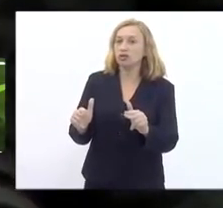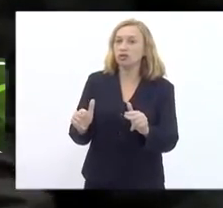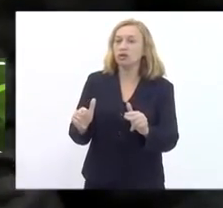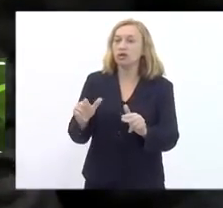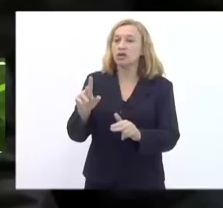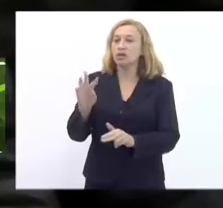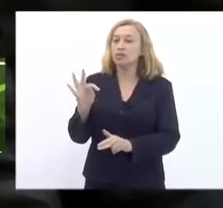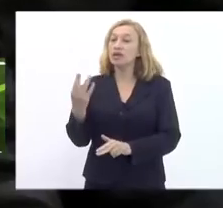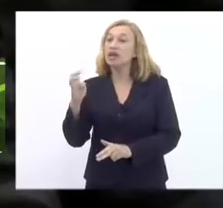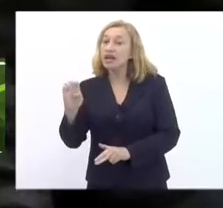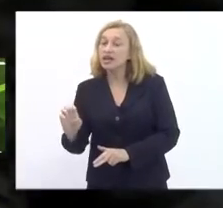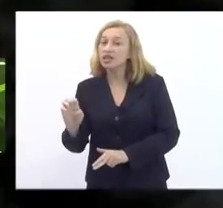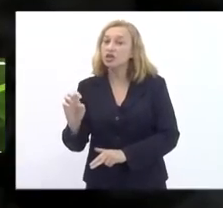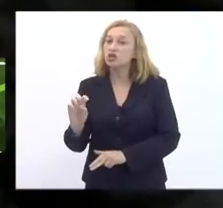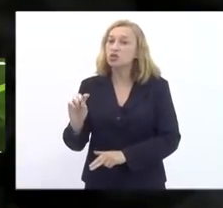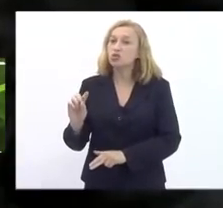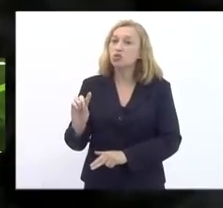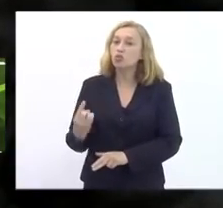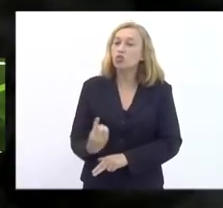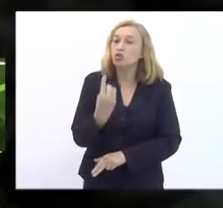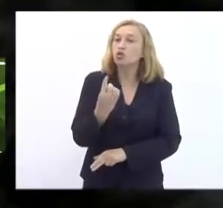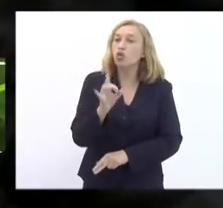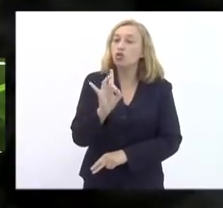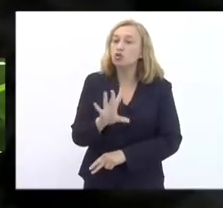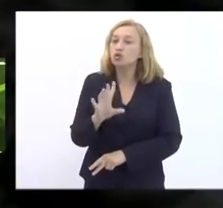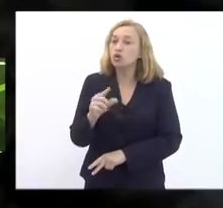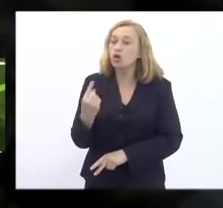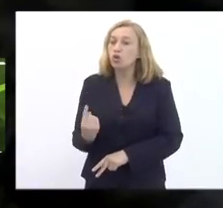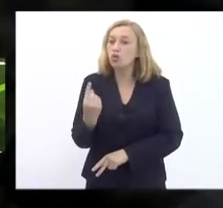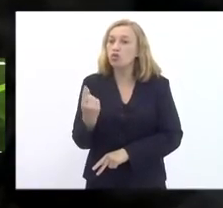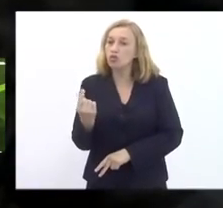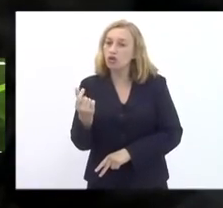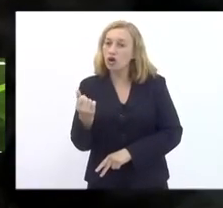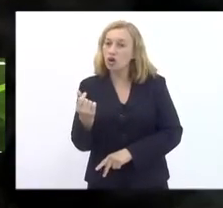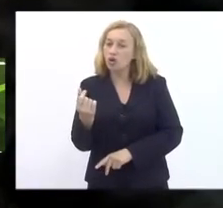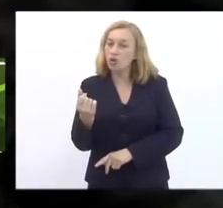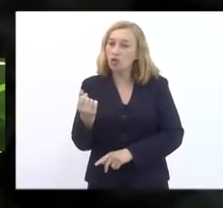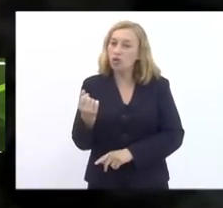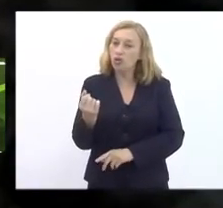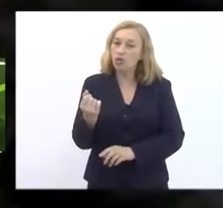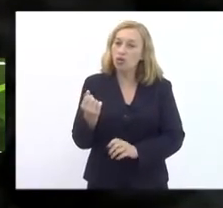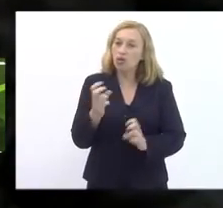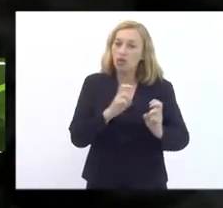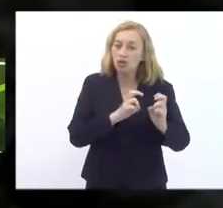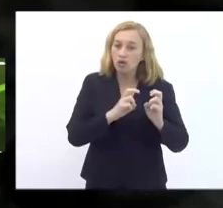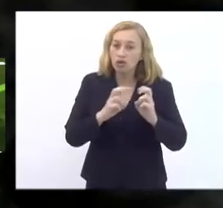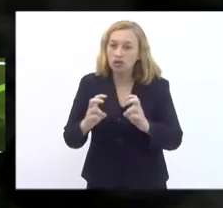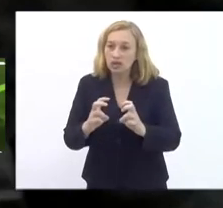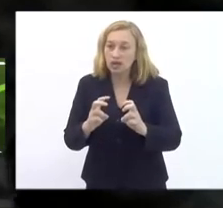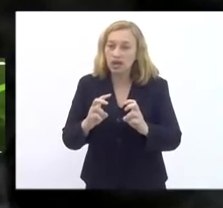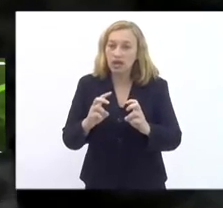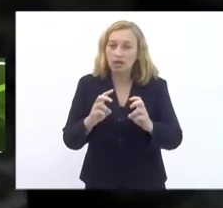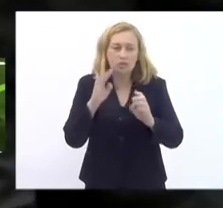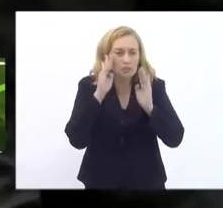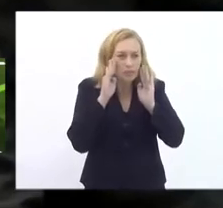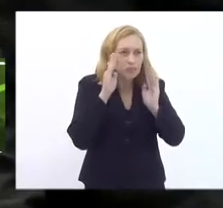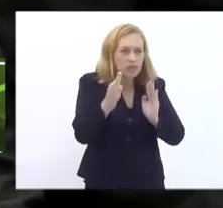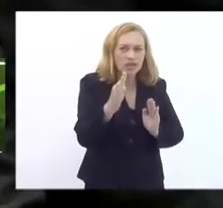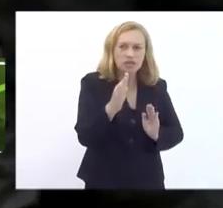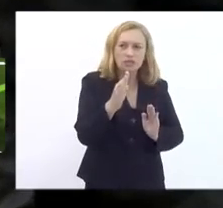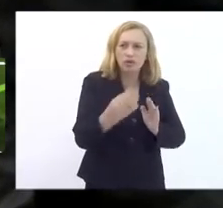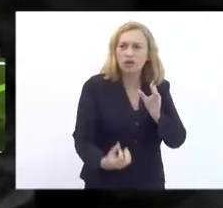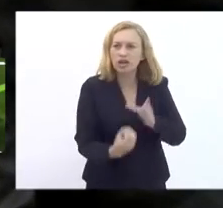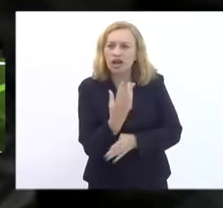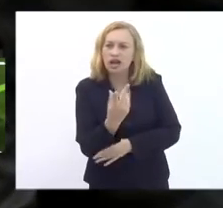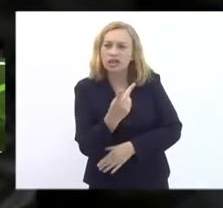único intermunicipal, ou se seria uma tarifa social ferroviária específica, criada para o